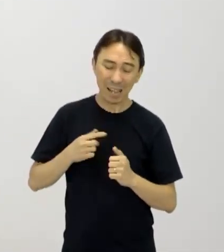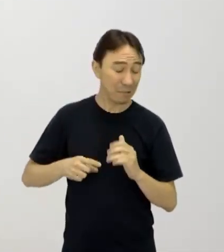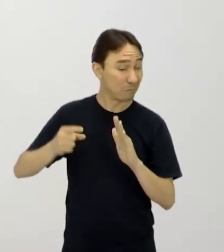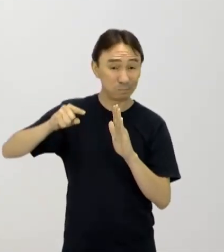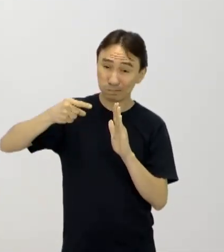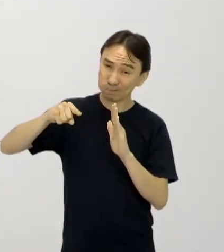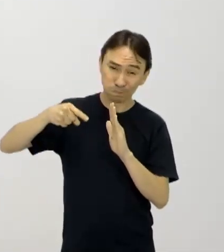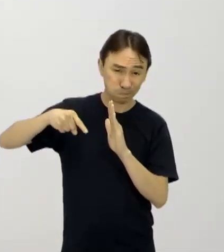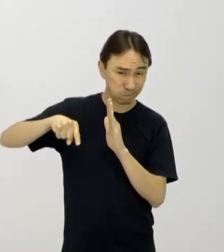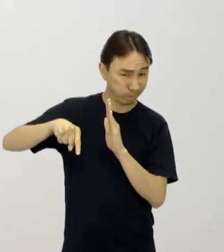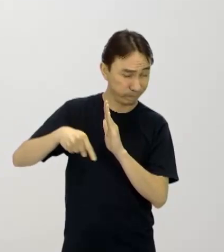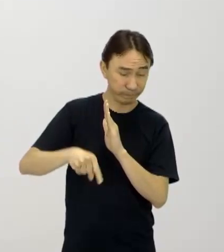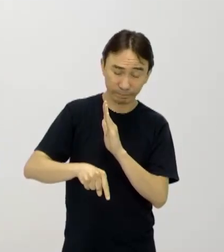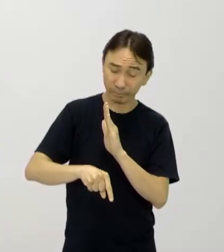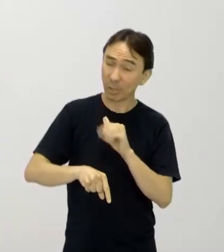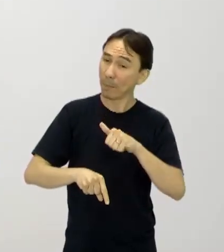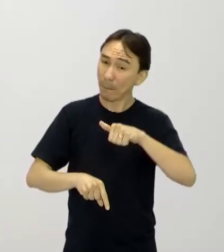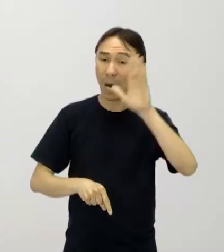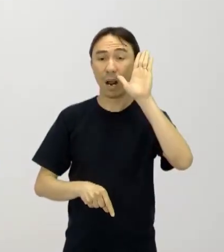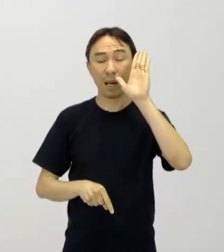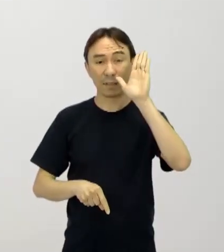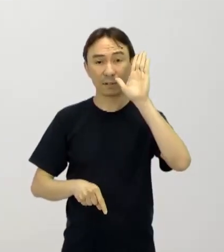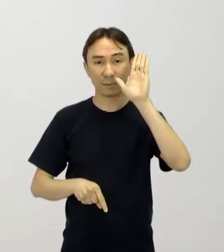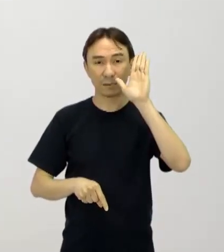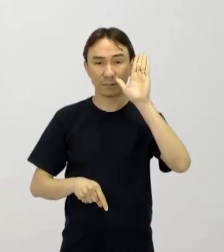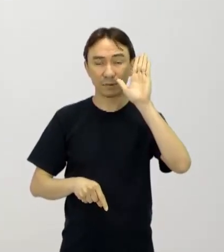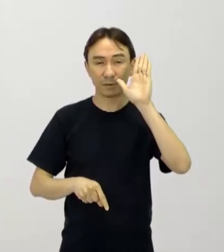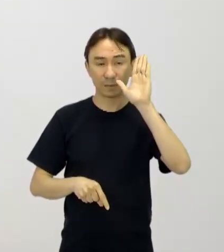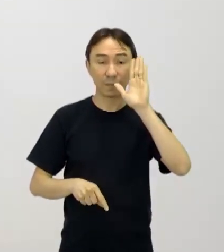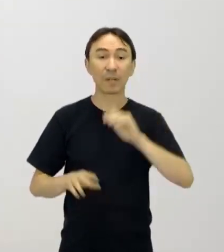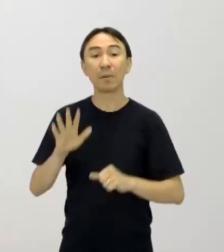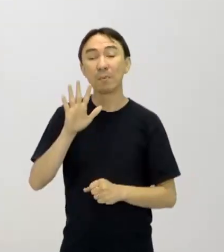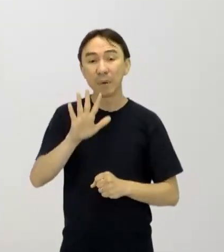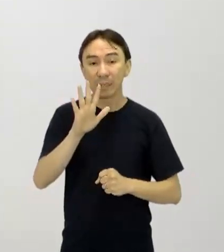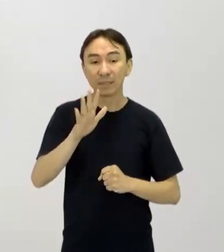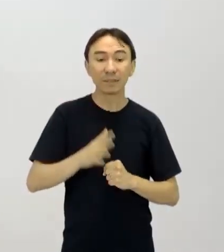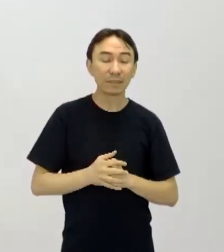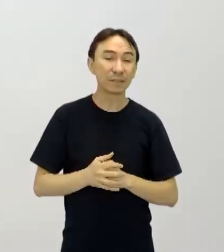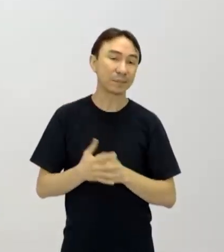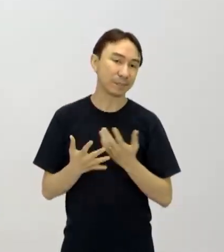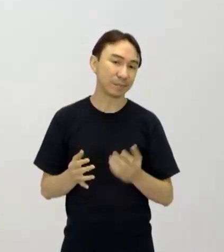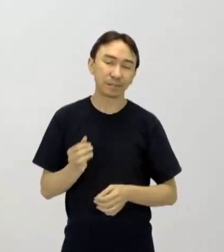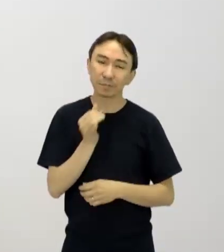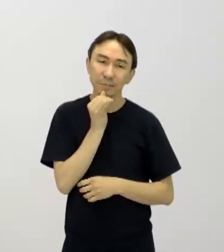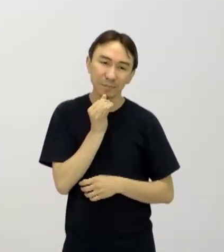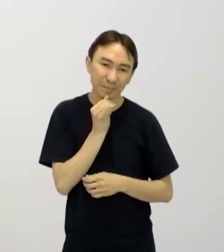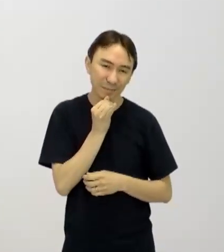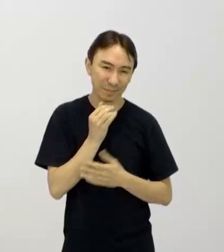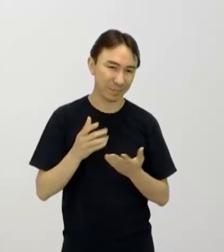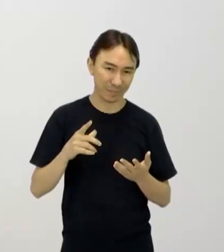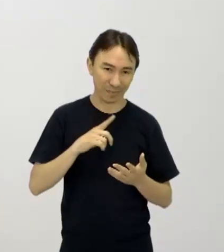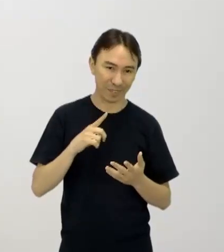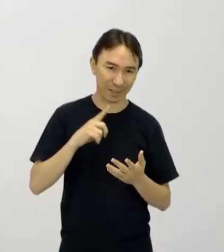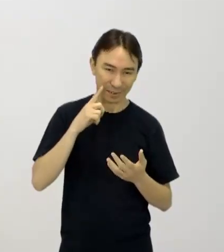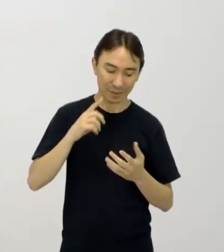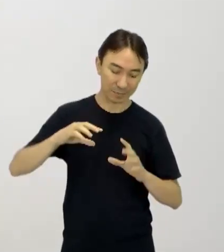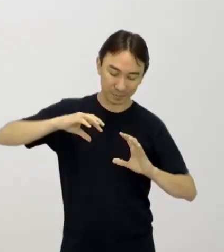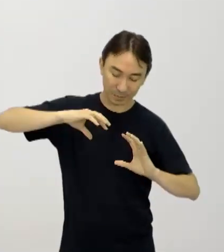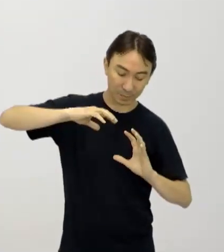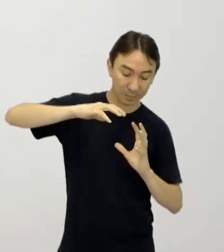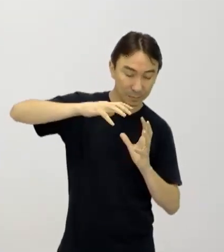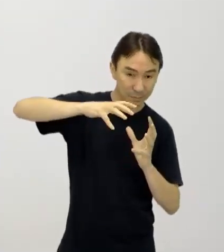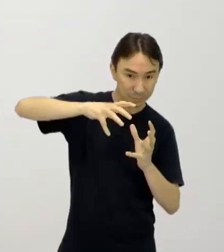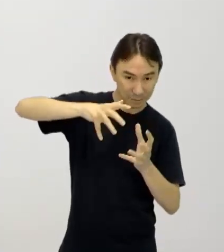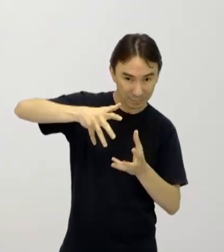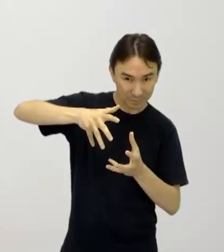tem notícia mais acentuada da Terra. O problema é que se a gente olhar a Terra como a gente vê, a Terra como você nunca